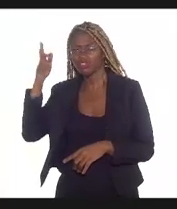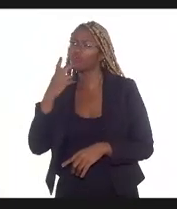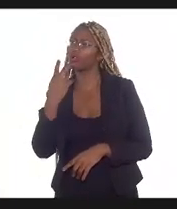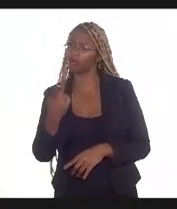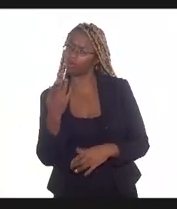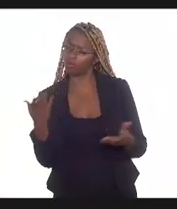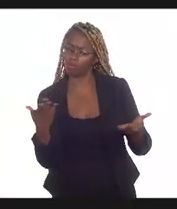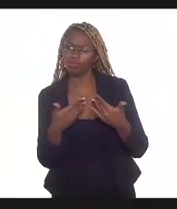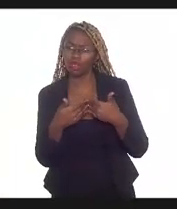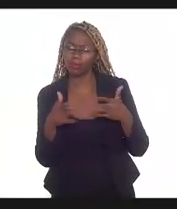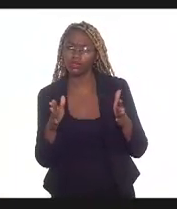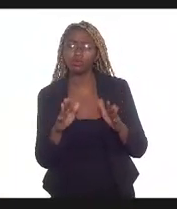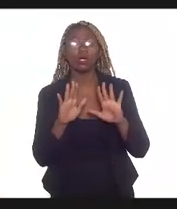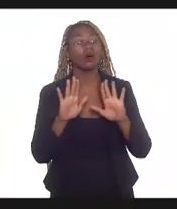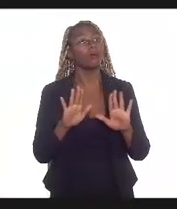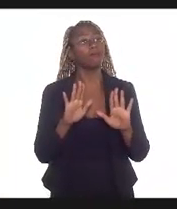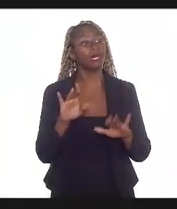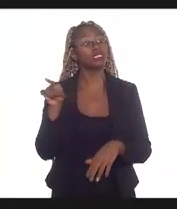ele